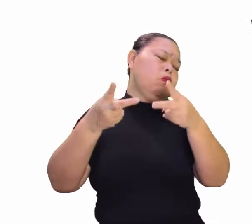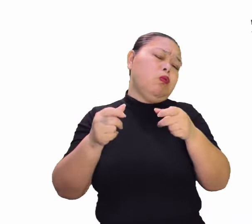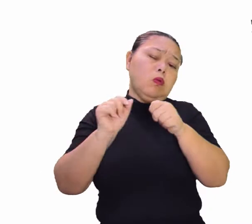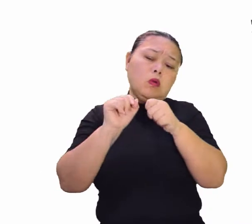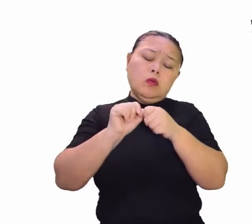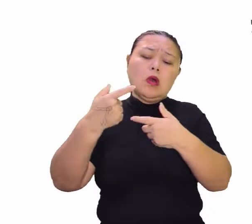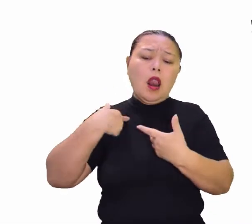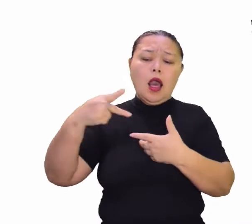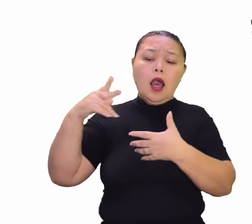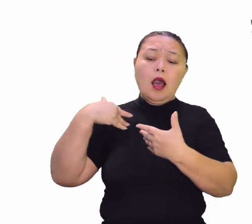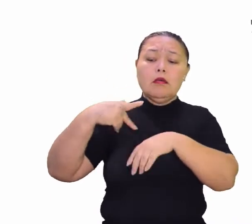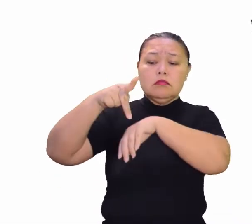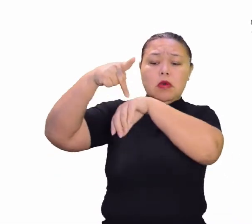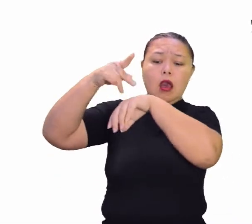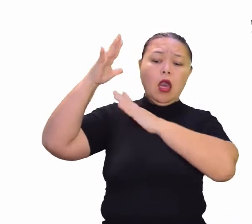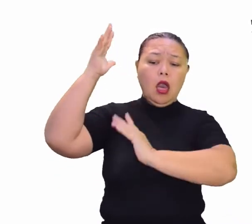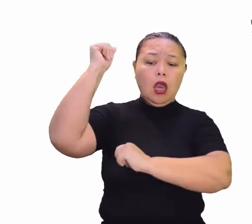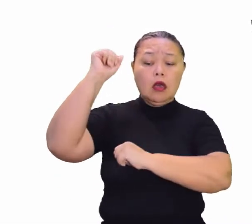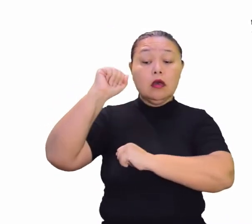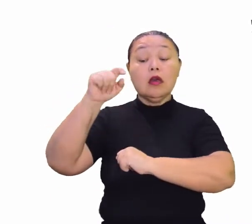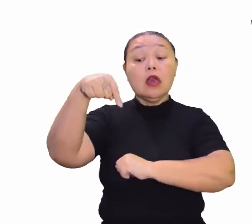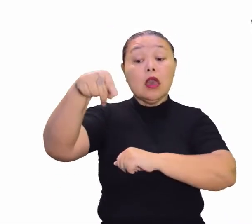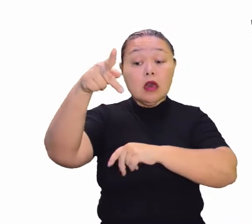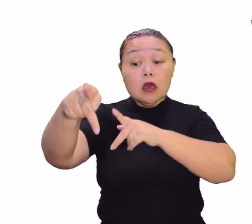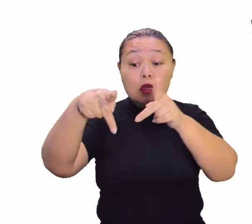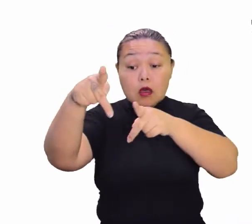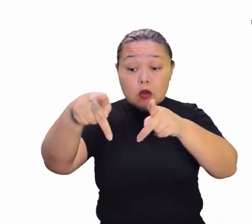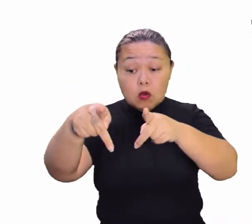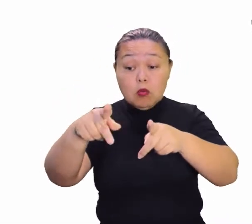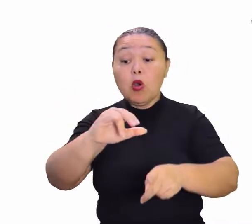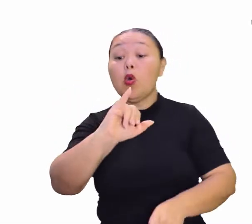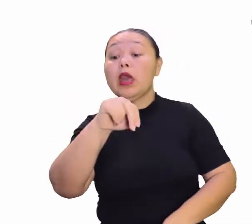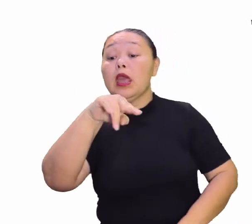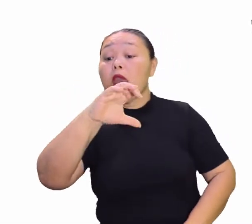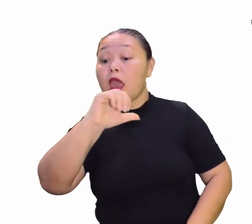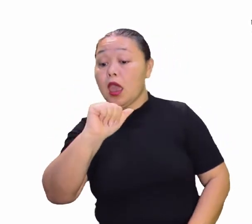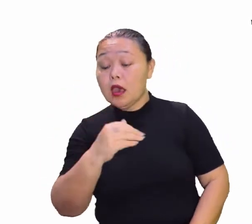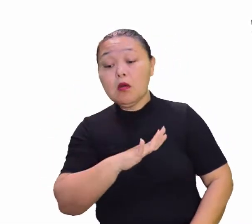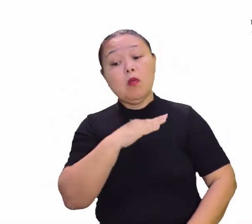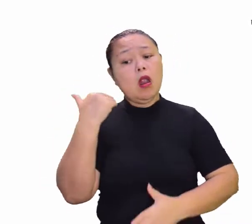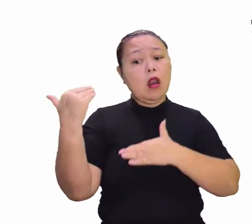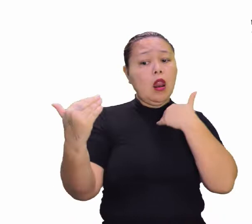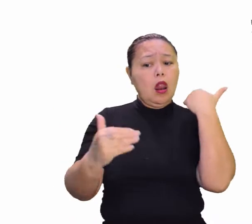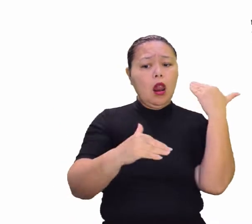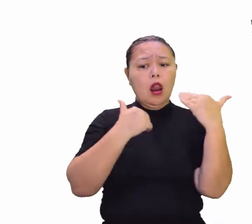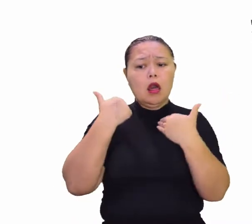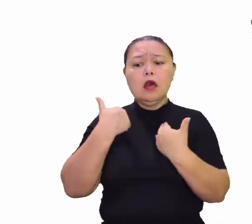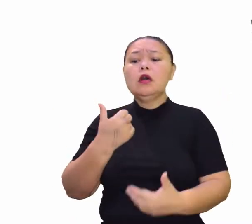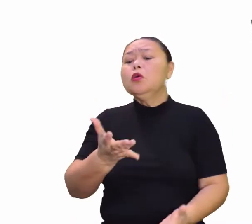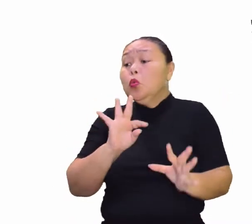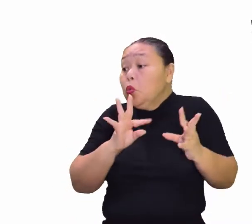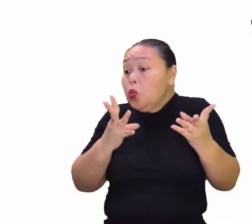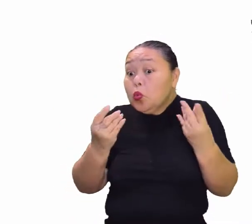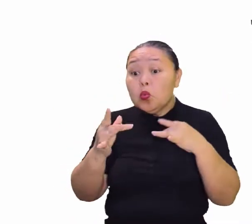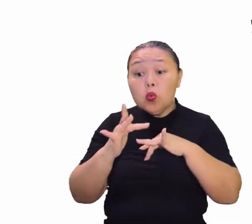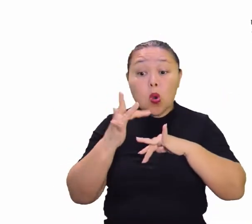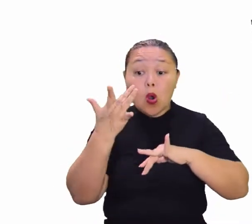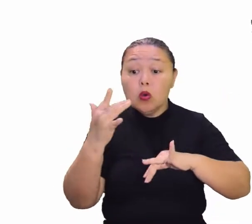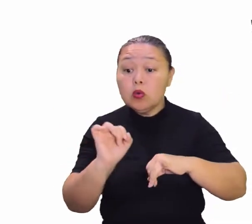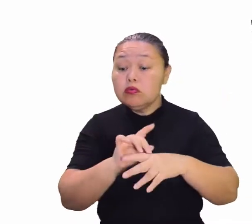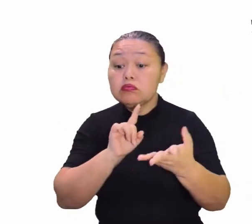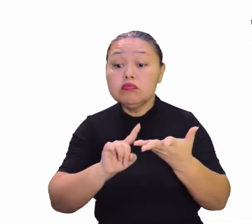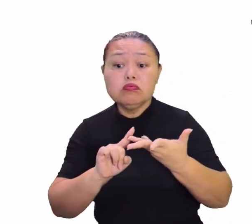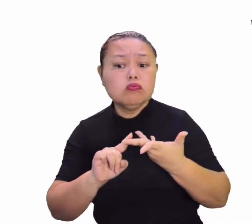pelos espanhóis e também dizimou aquele povo. Com certeza. É isso? E toda essa riqueza foi para onde,